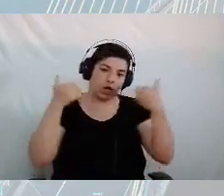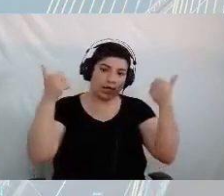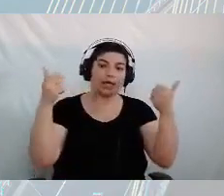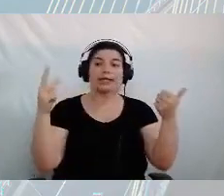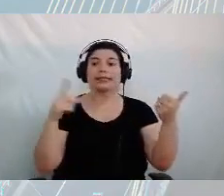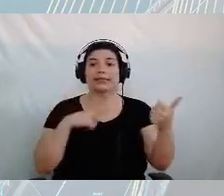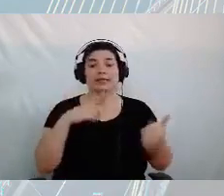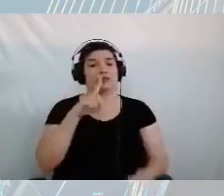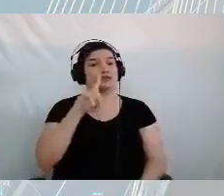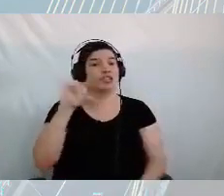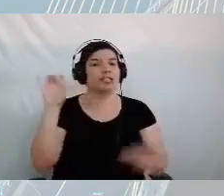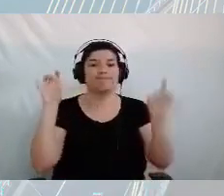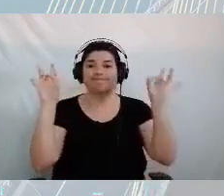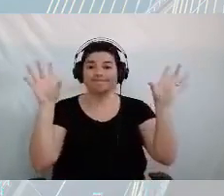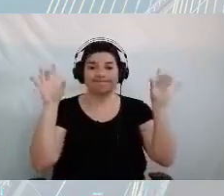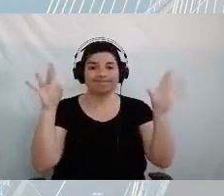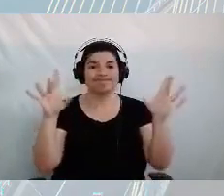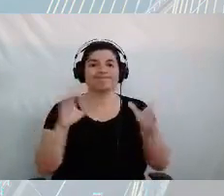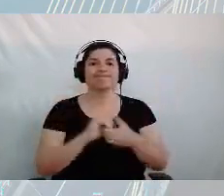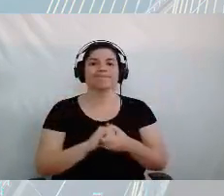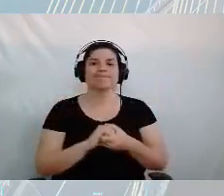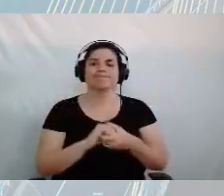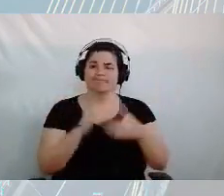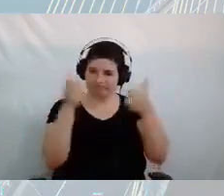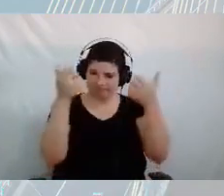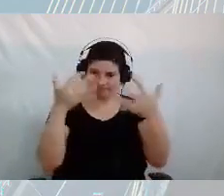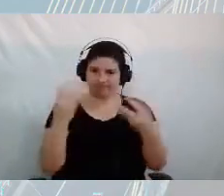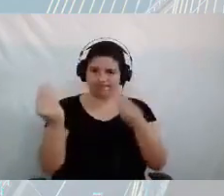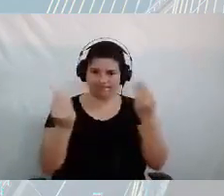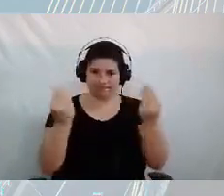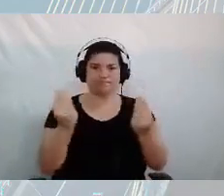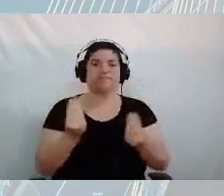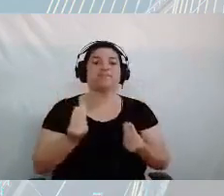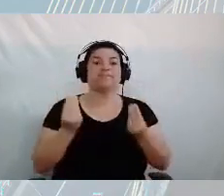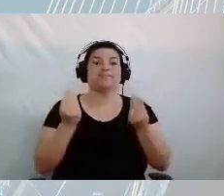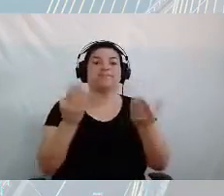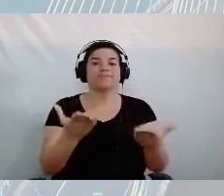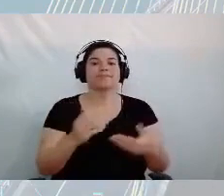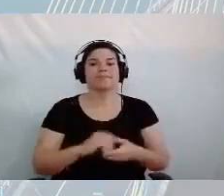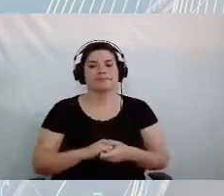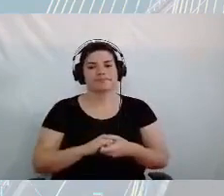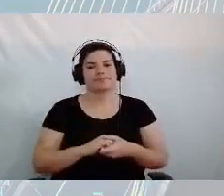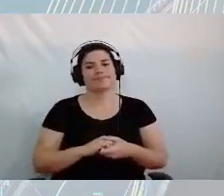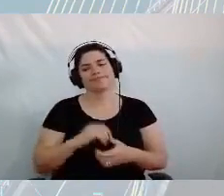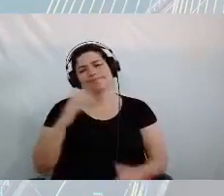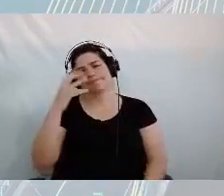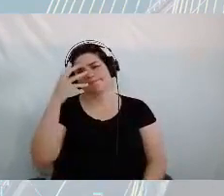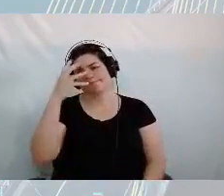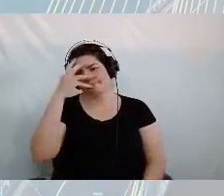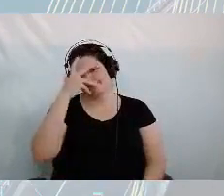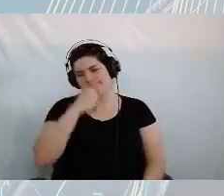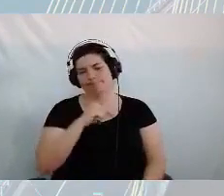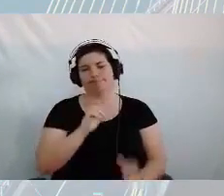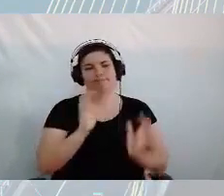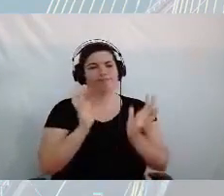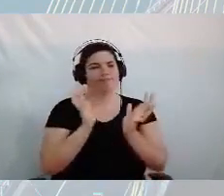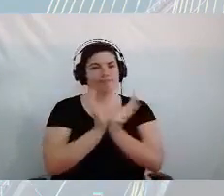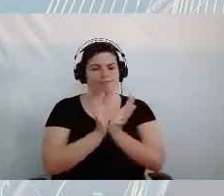dia. Jô, conta pra gente como foi a entrega. Foi lindo. A equipe se